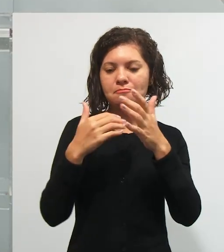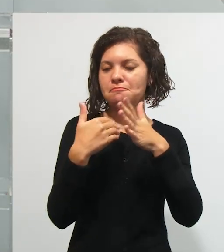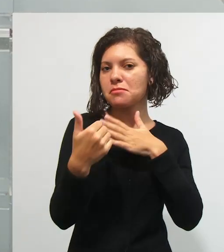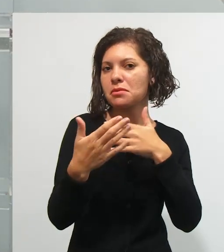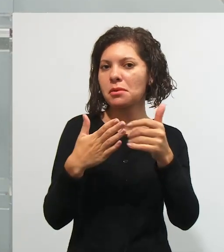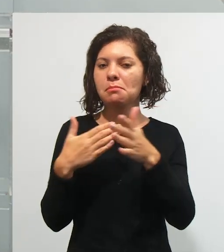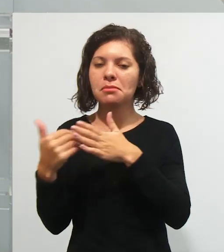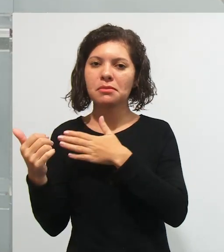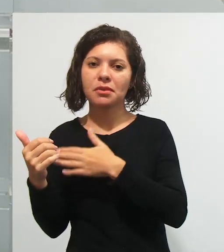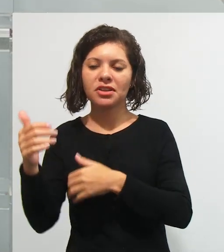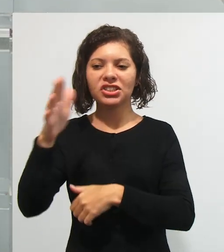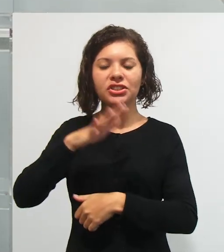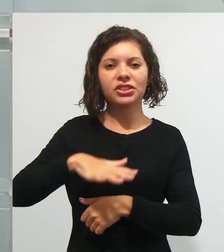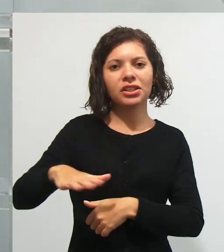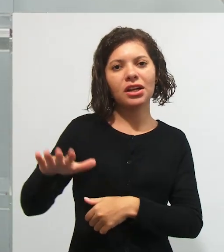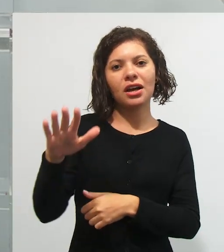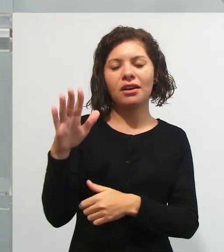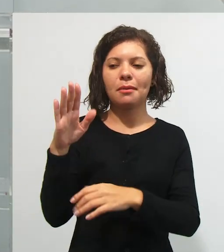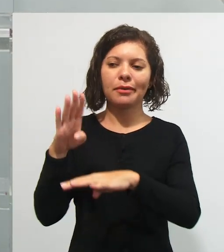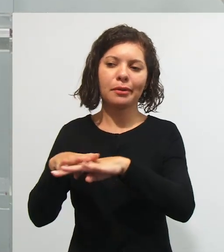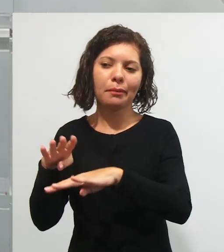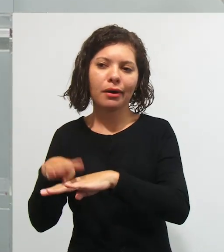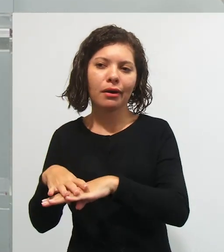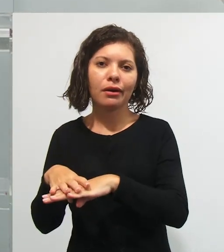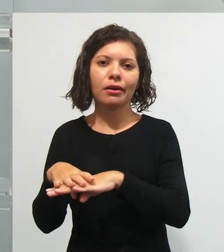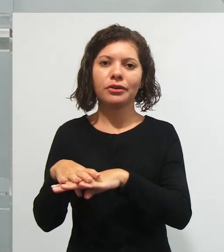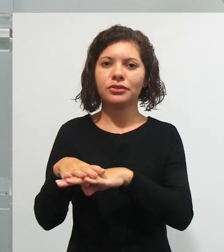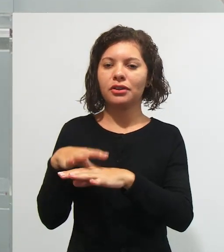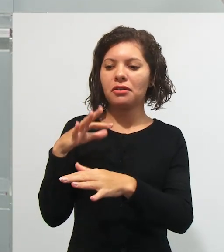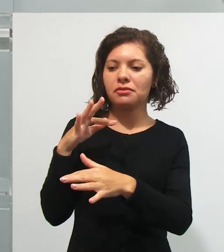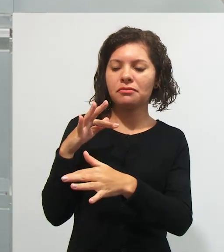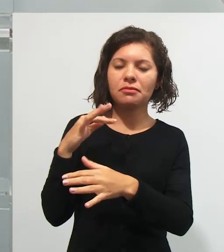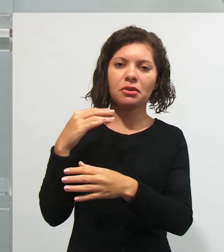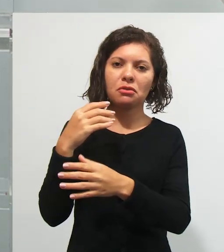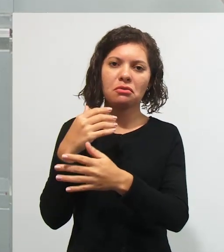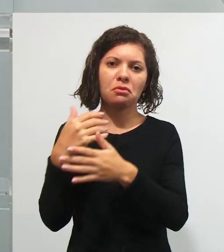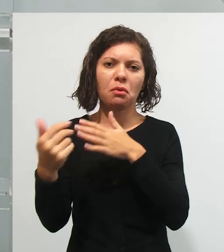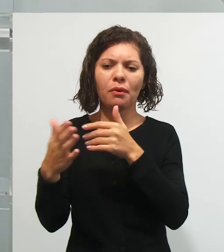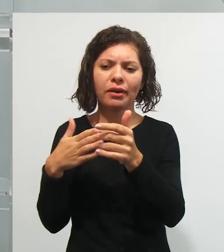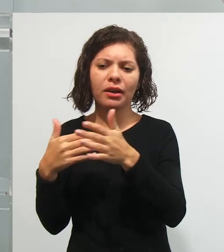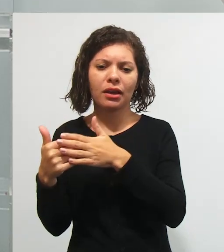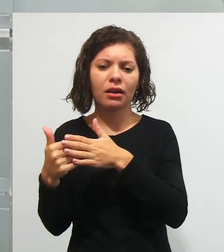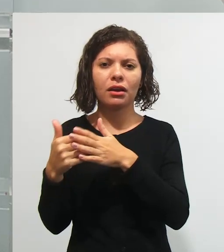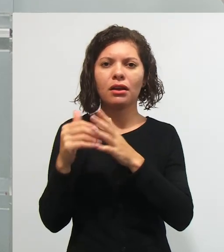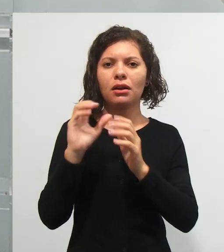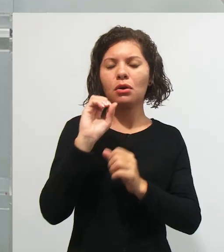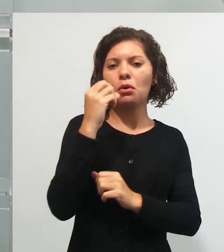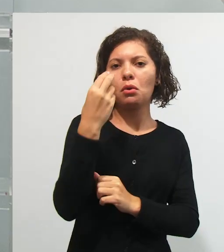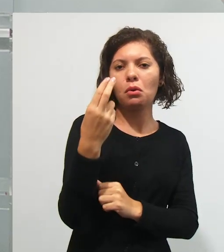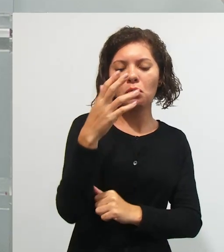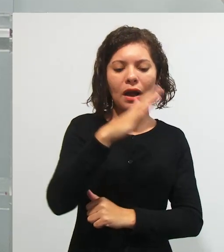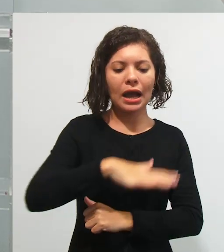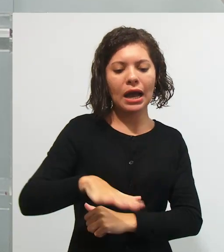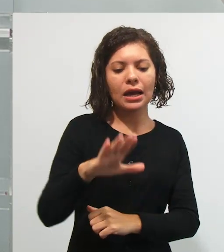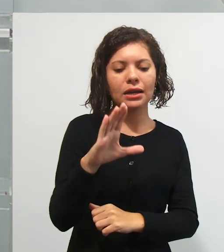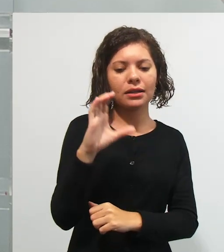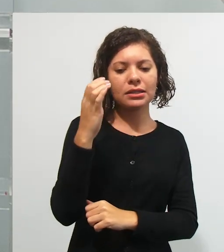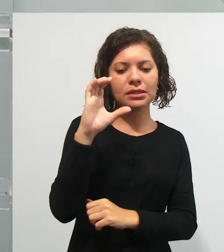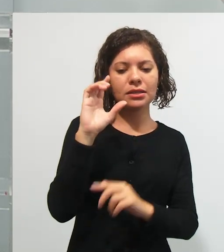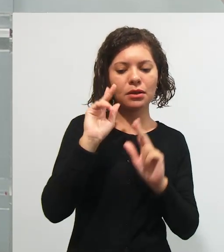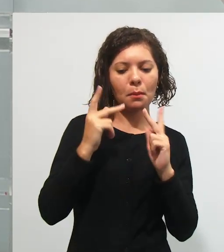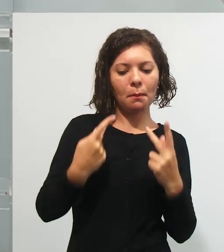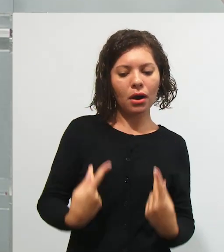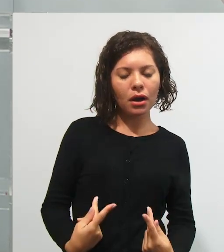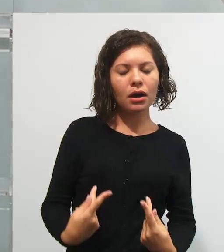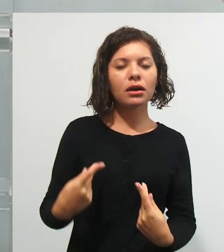área mais das exatas ou se é numa área mais das ciências sociais aplicadas ou se é na área das ciências humanas, como é a educação,